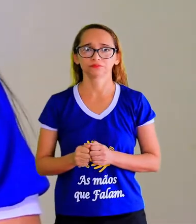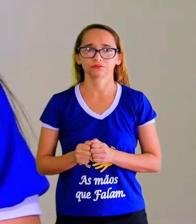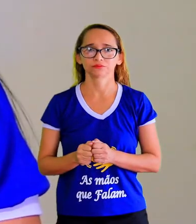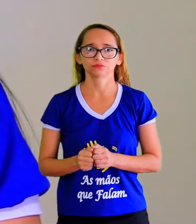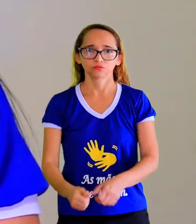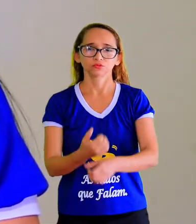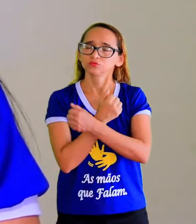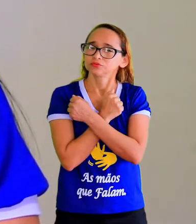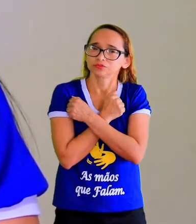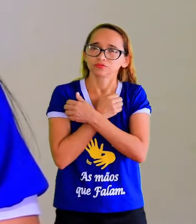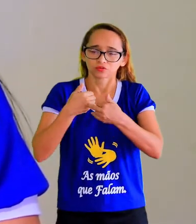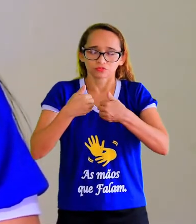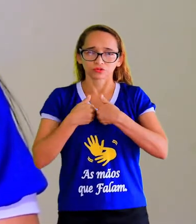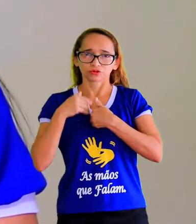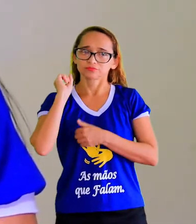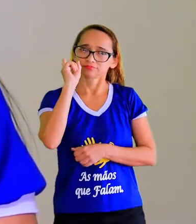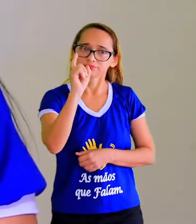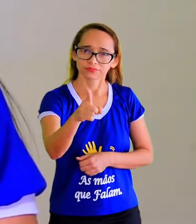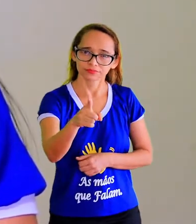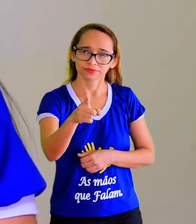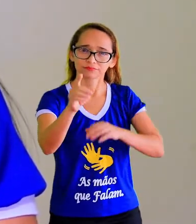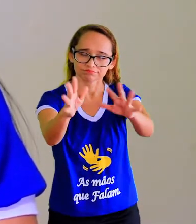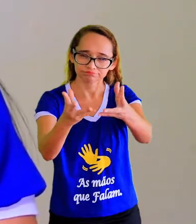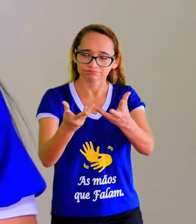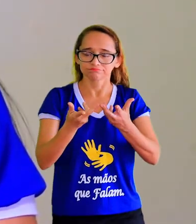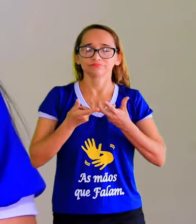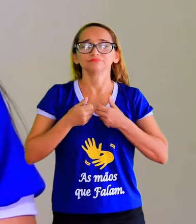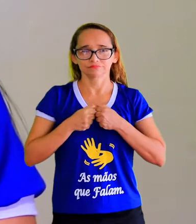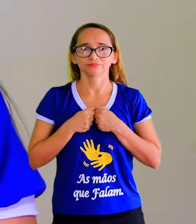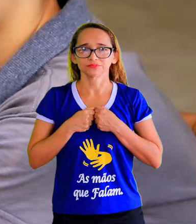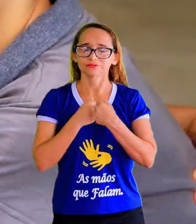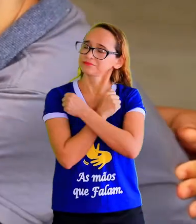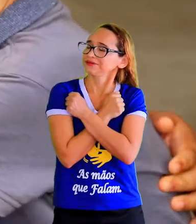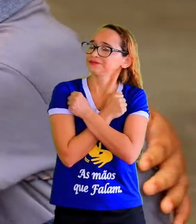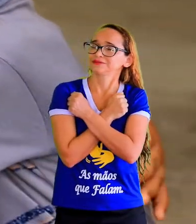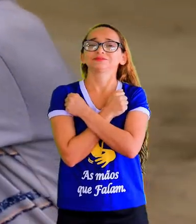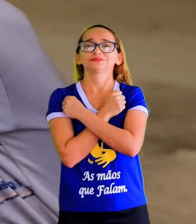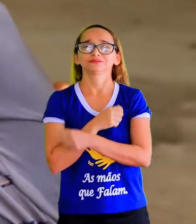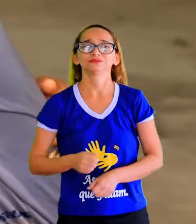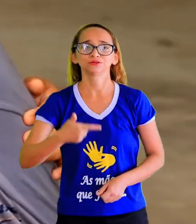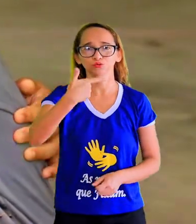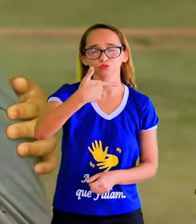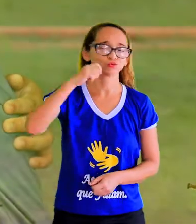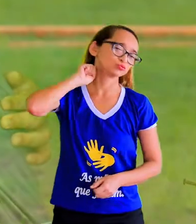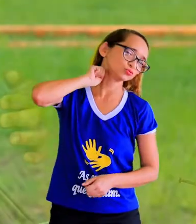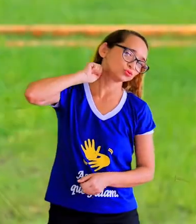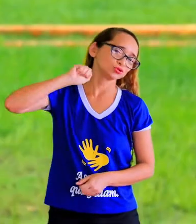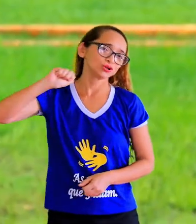um autista tentar te abraçar, é porque ele sentiu o acolhimento de teus gestos. Abrace essa causa.